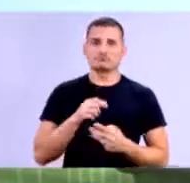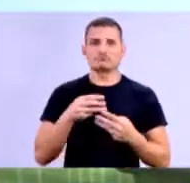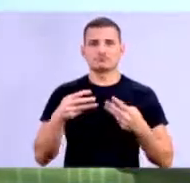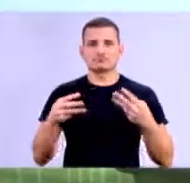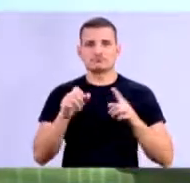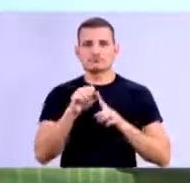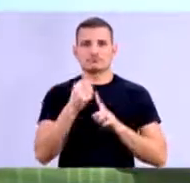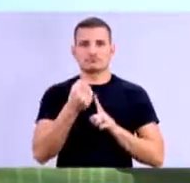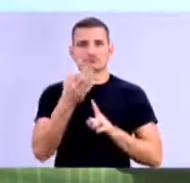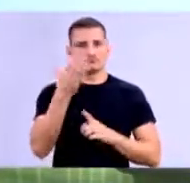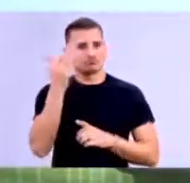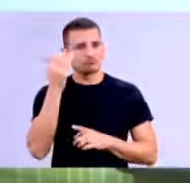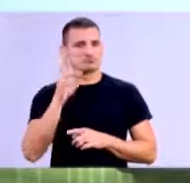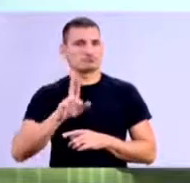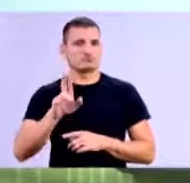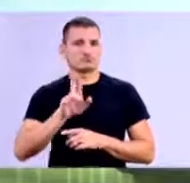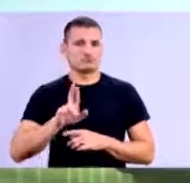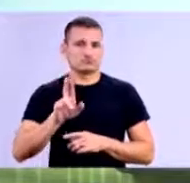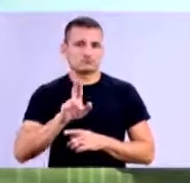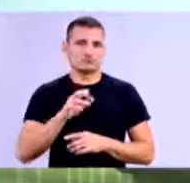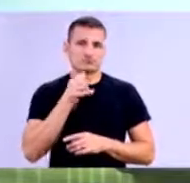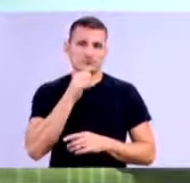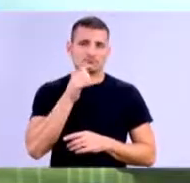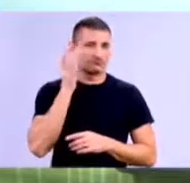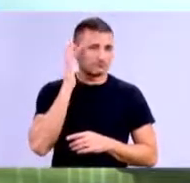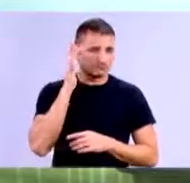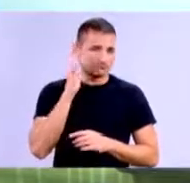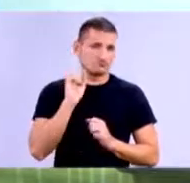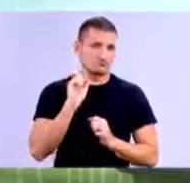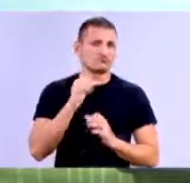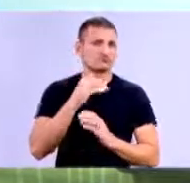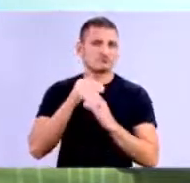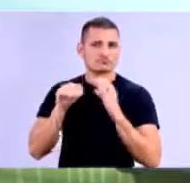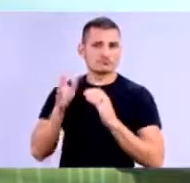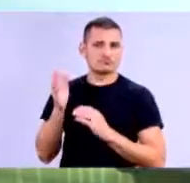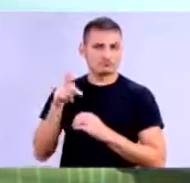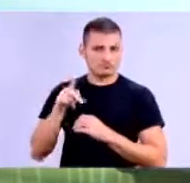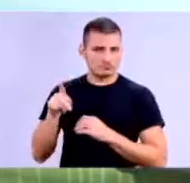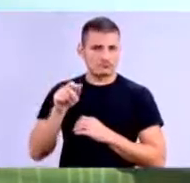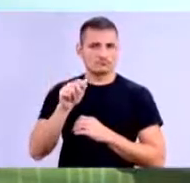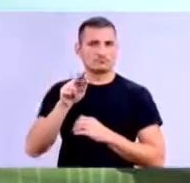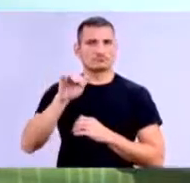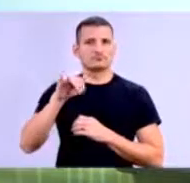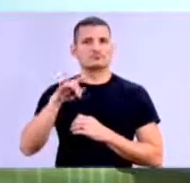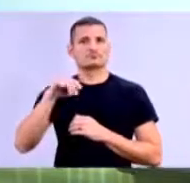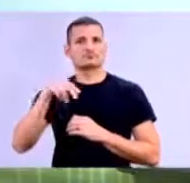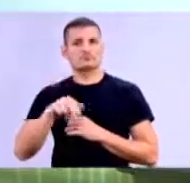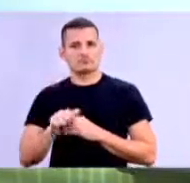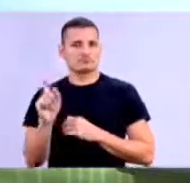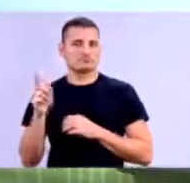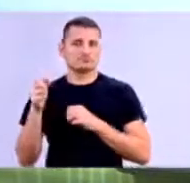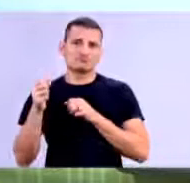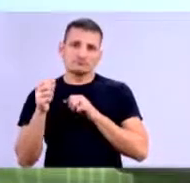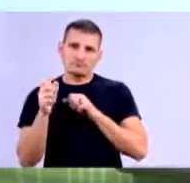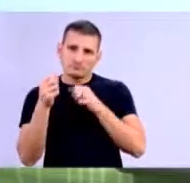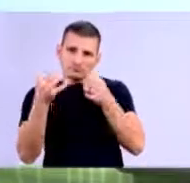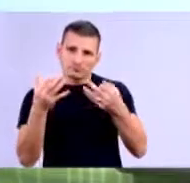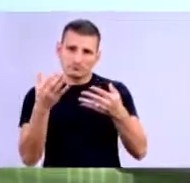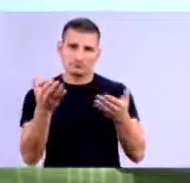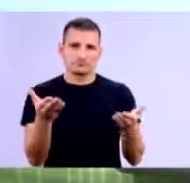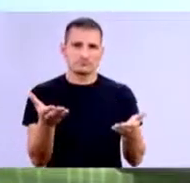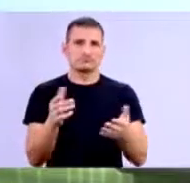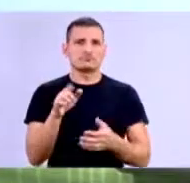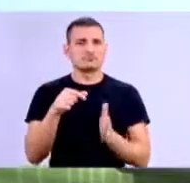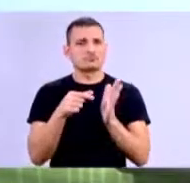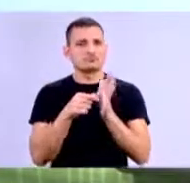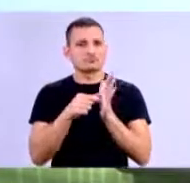sabe utilizar, tenho certeza. Se não sabe, manda um e-mail, um chat aqui para a professora que ela te ensina agora. Mas você pode utilizar, é uma ferramenta que